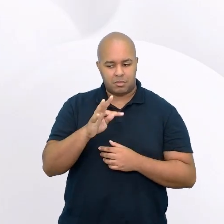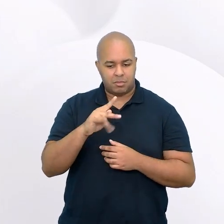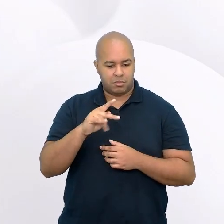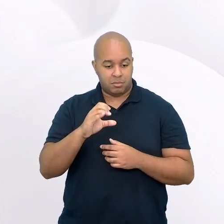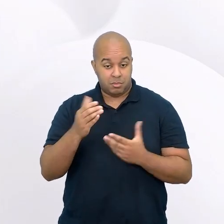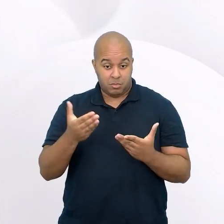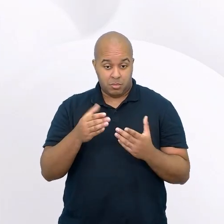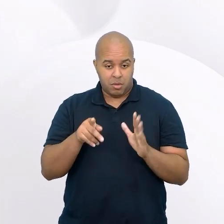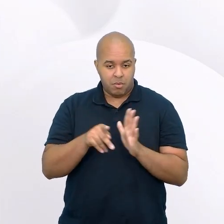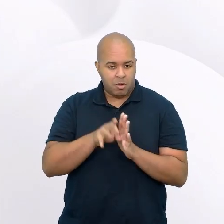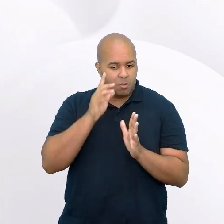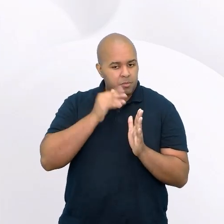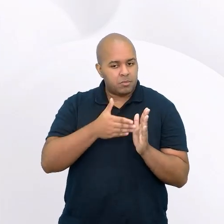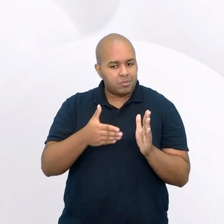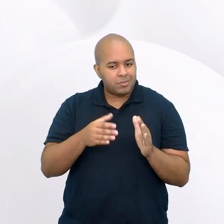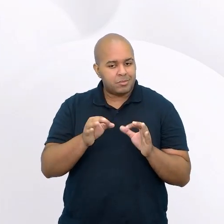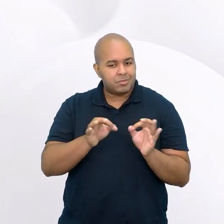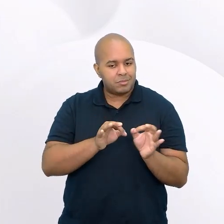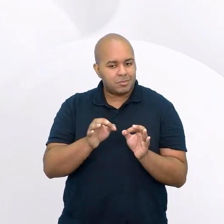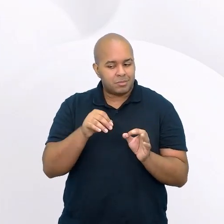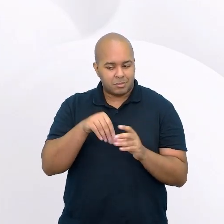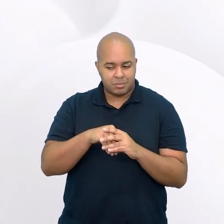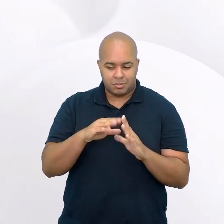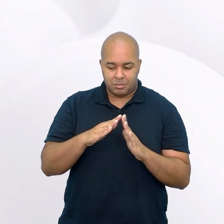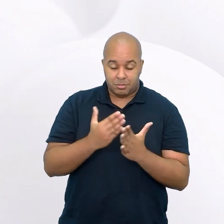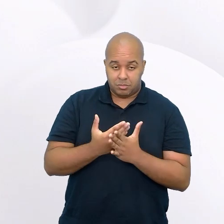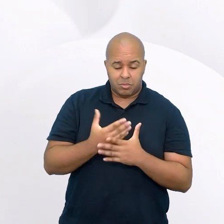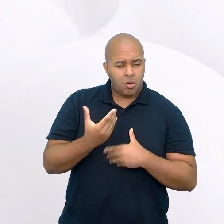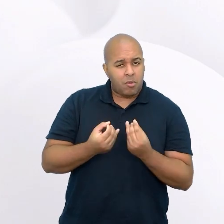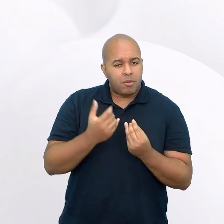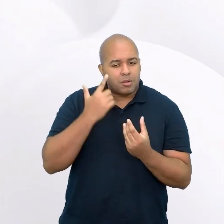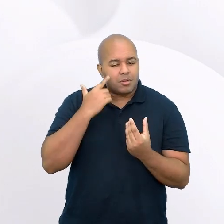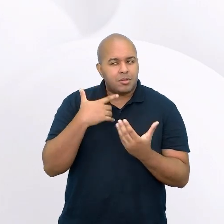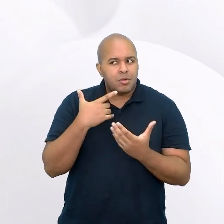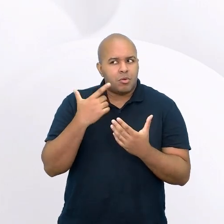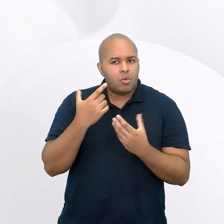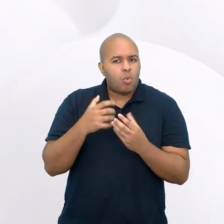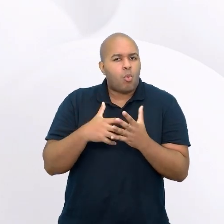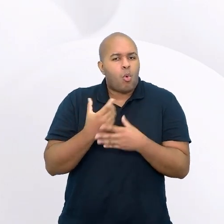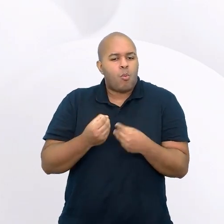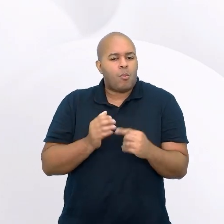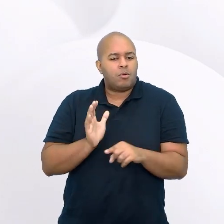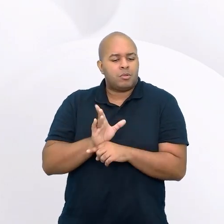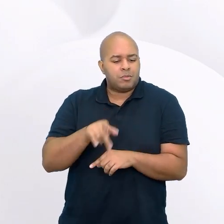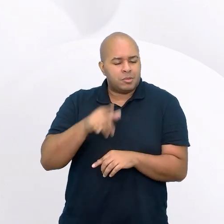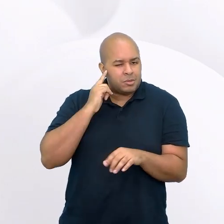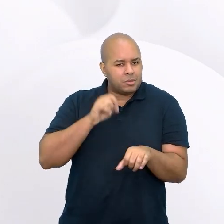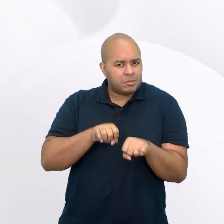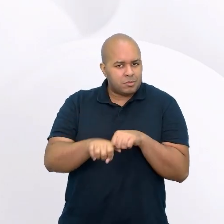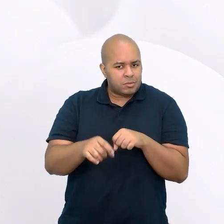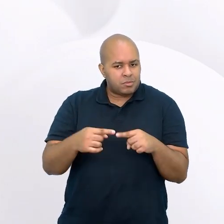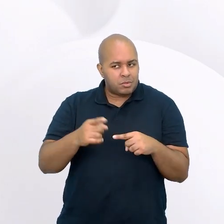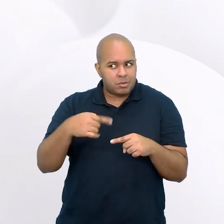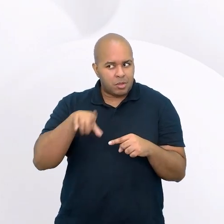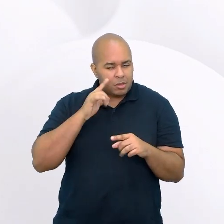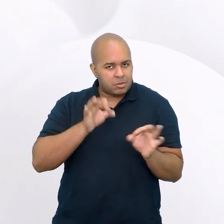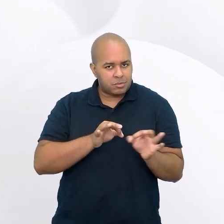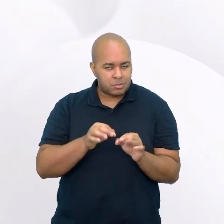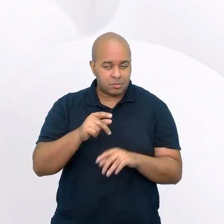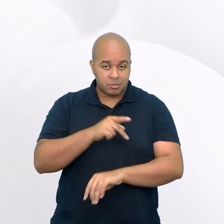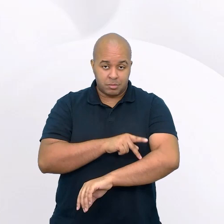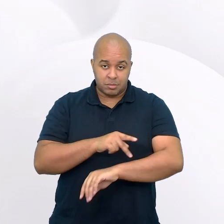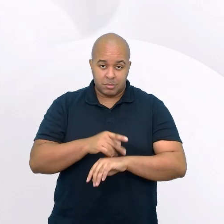para a nossa prática em sala de aula né então como o quanto contribui essa formação para a nossa prática